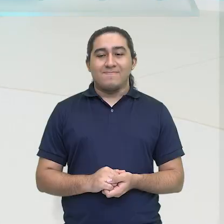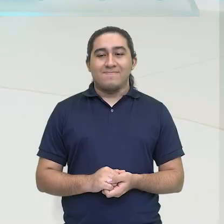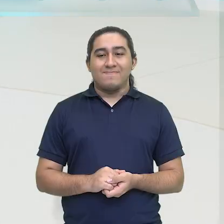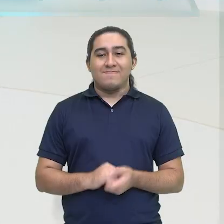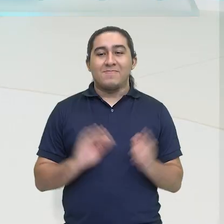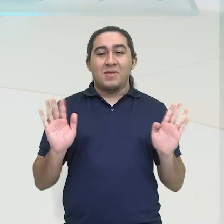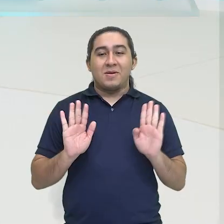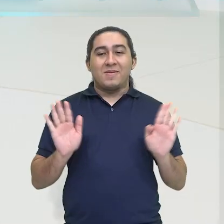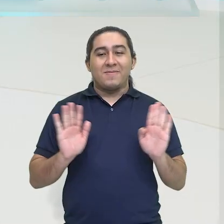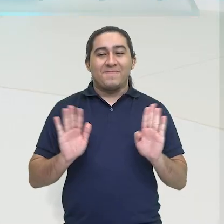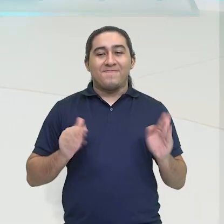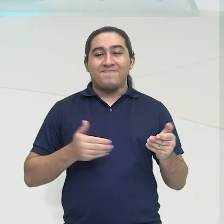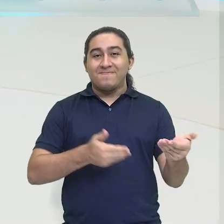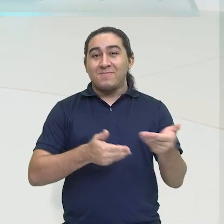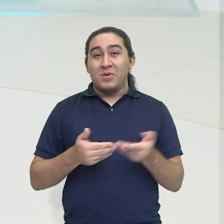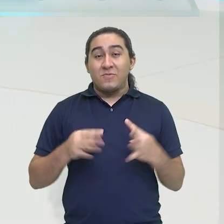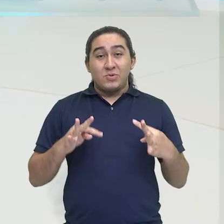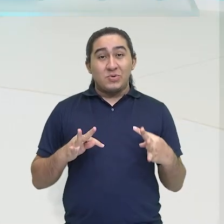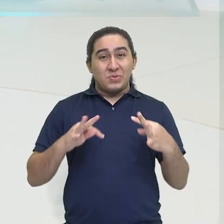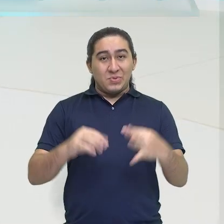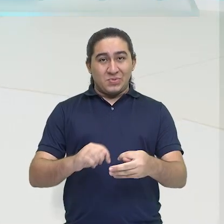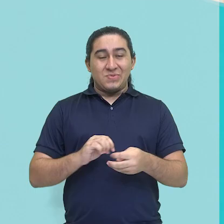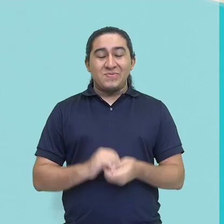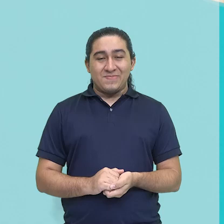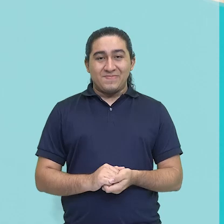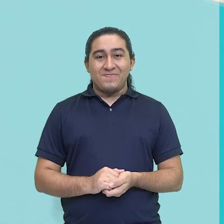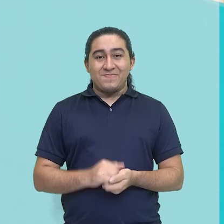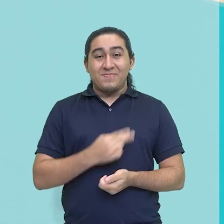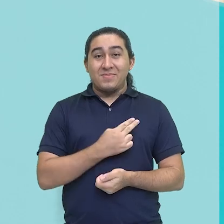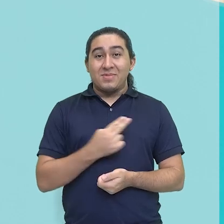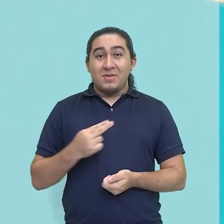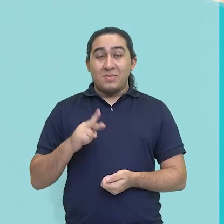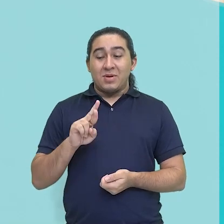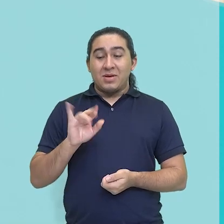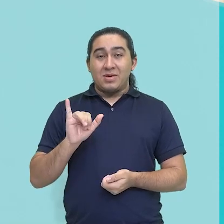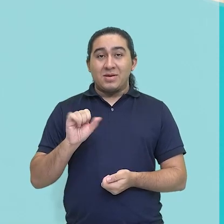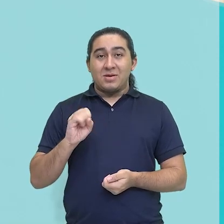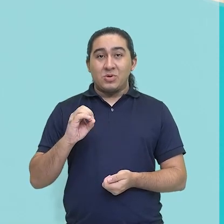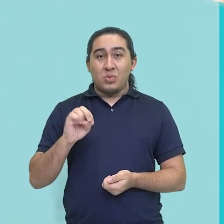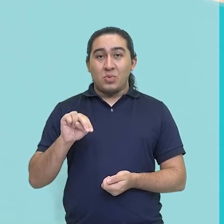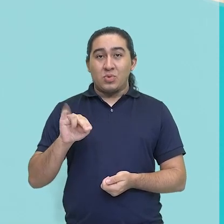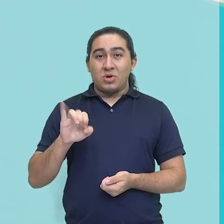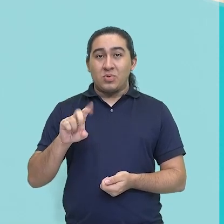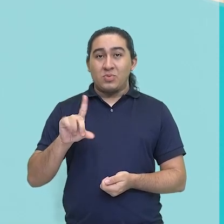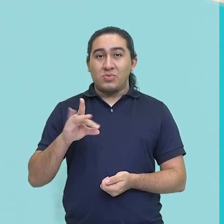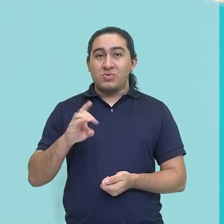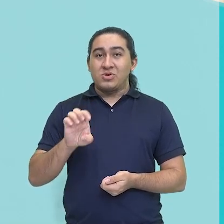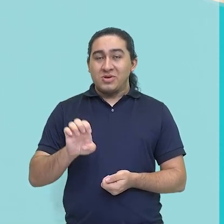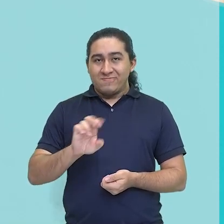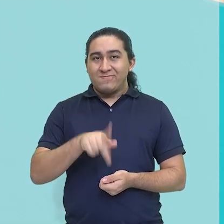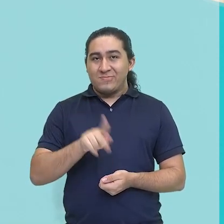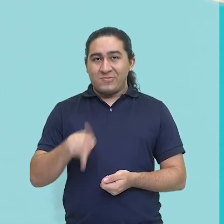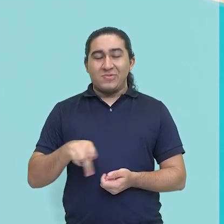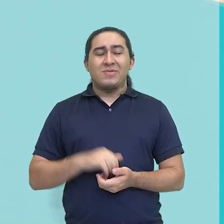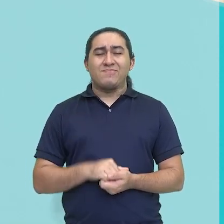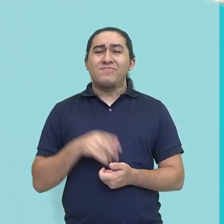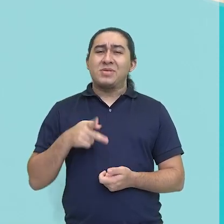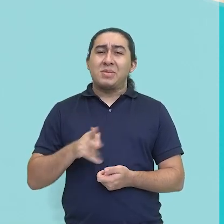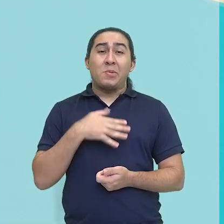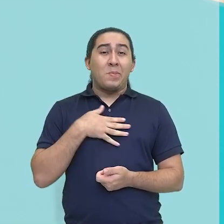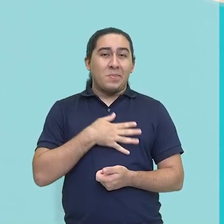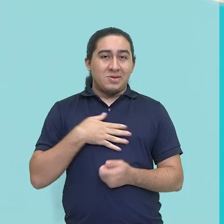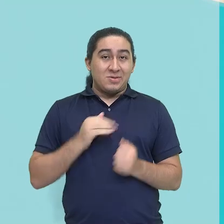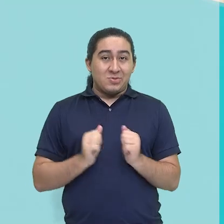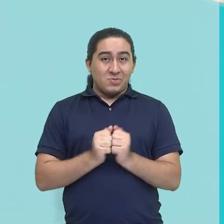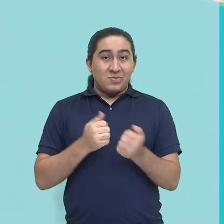Olá, queridos, sejam muito bem-vindos. Eu sou a professora Risonil de Araújo e é sempre um prazer estar